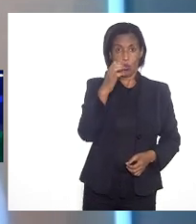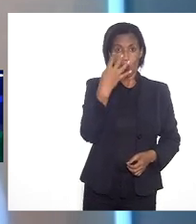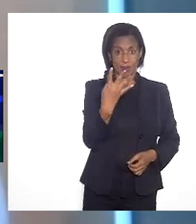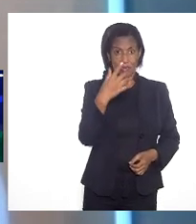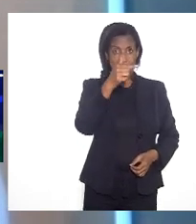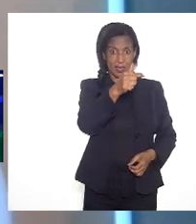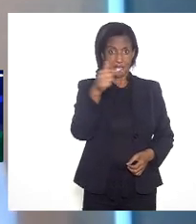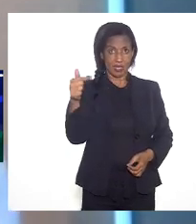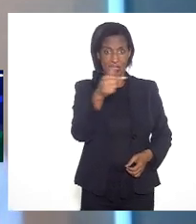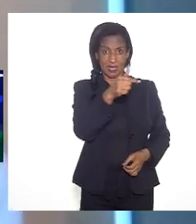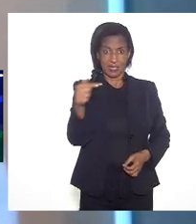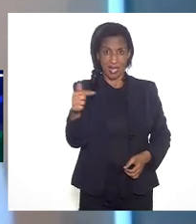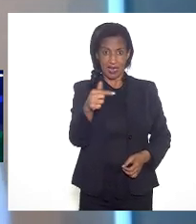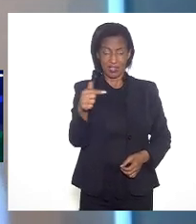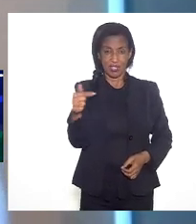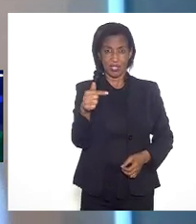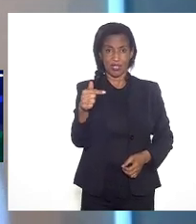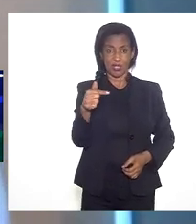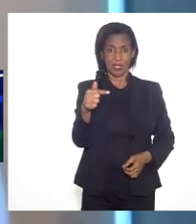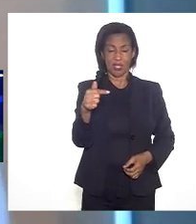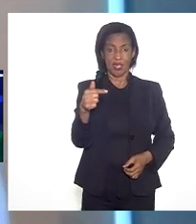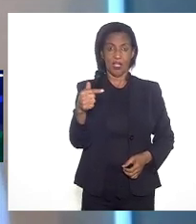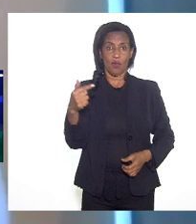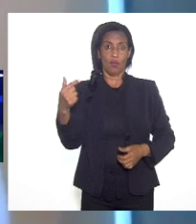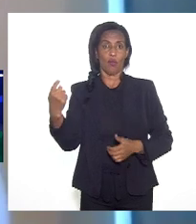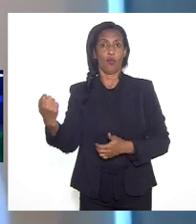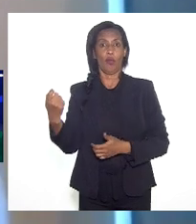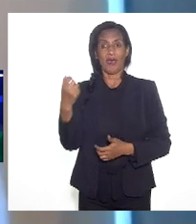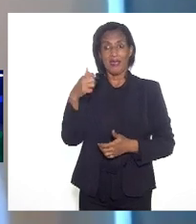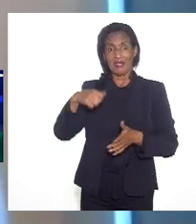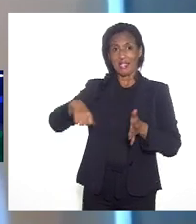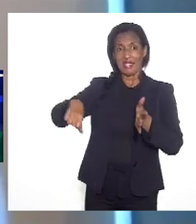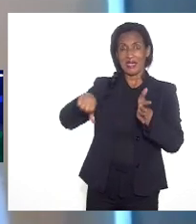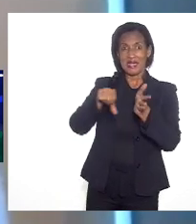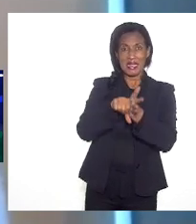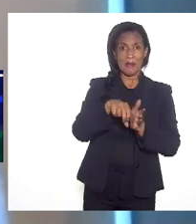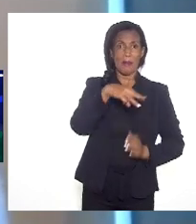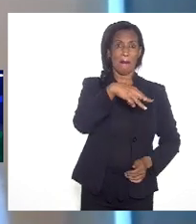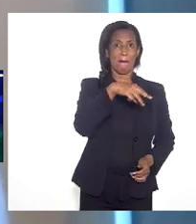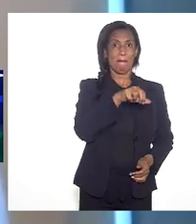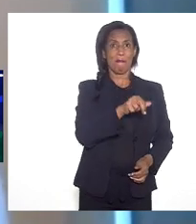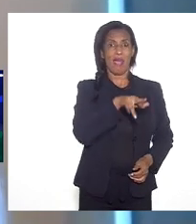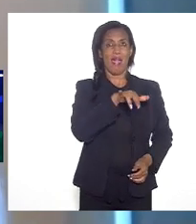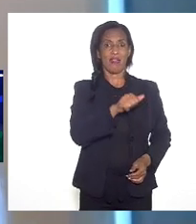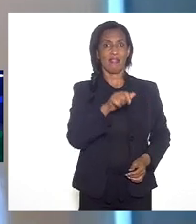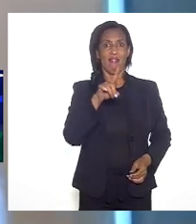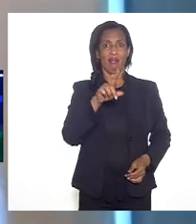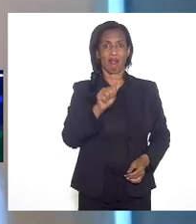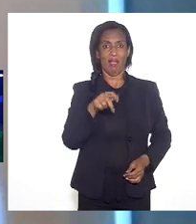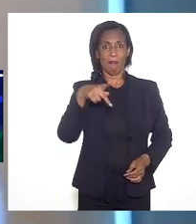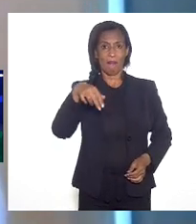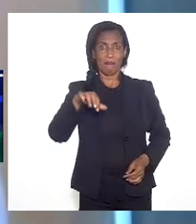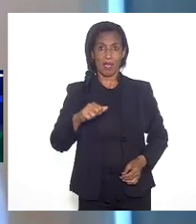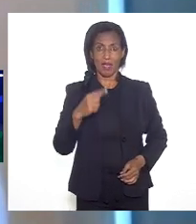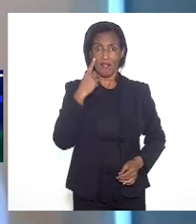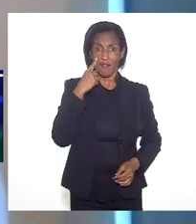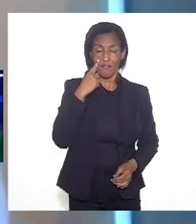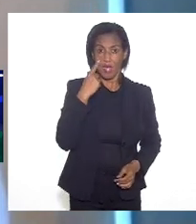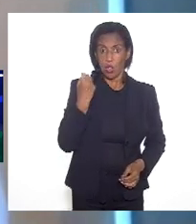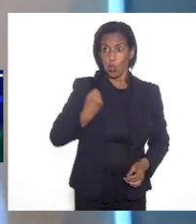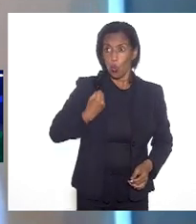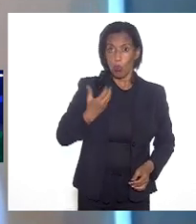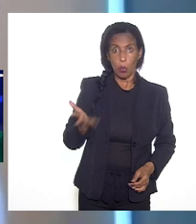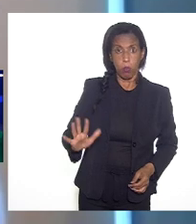45.477 crimes foram registrados sob a Lei Maria da Penha. Observe que os números